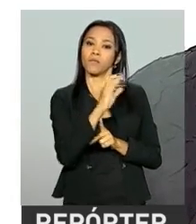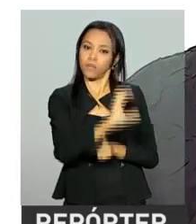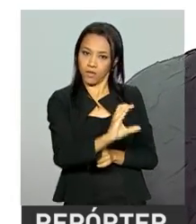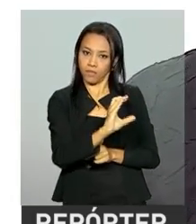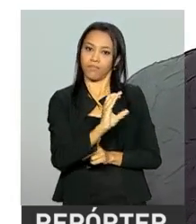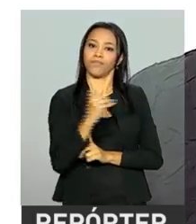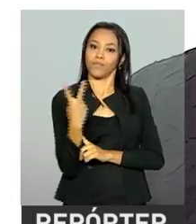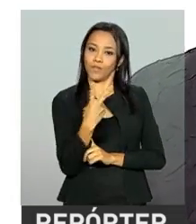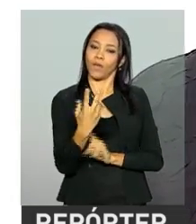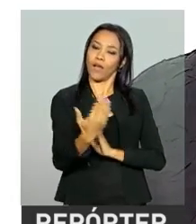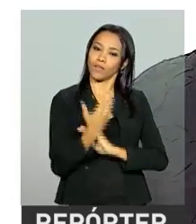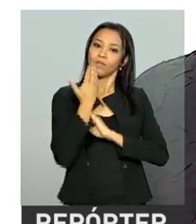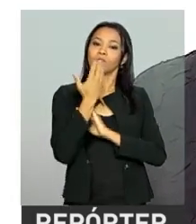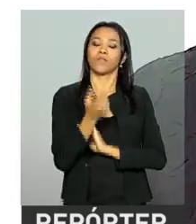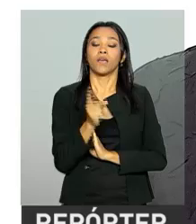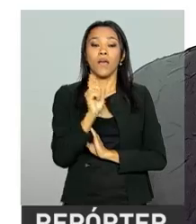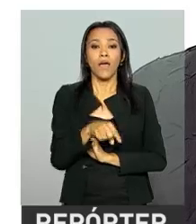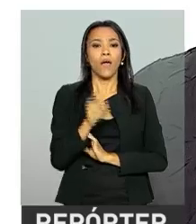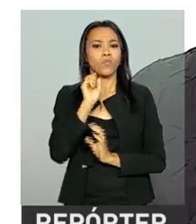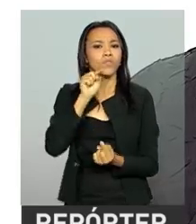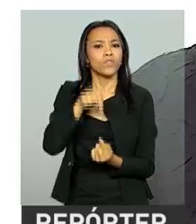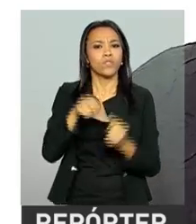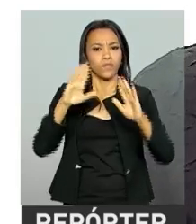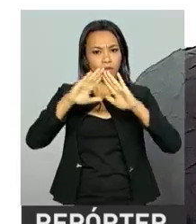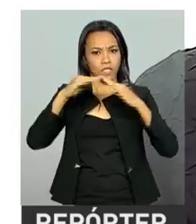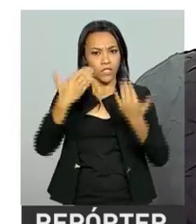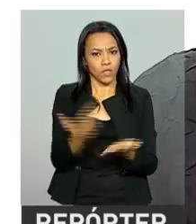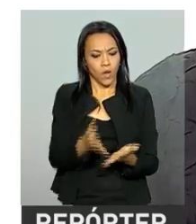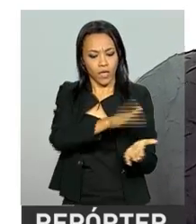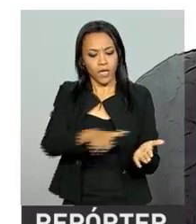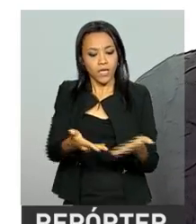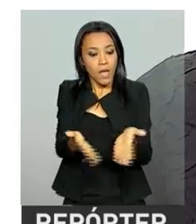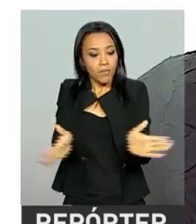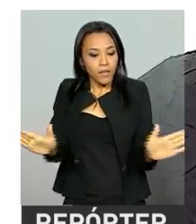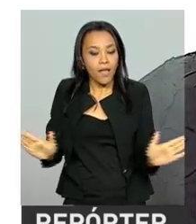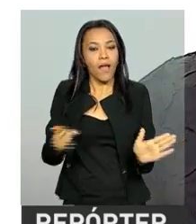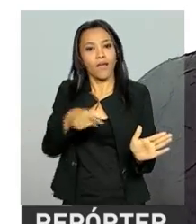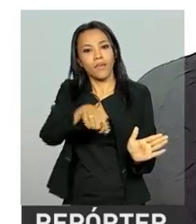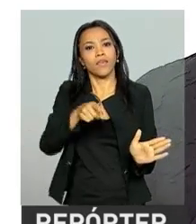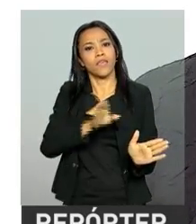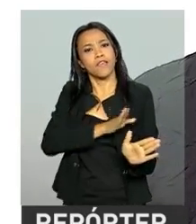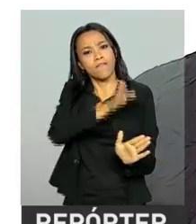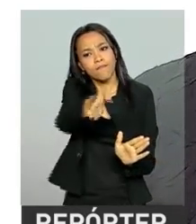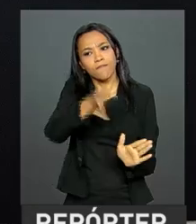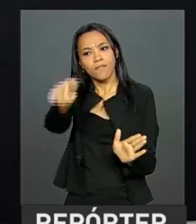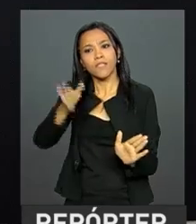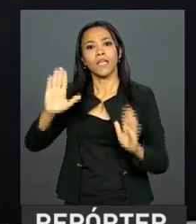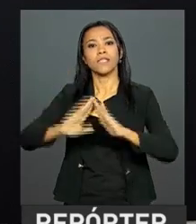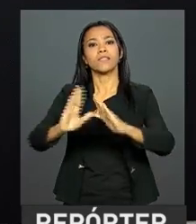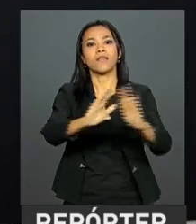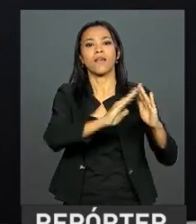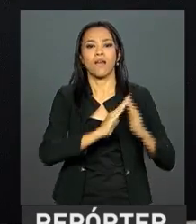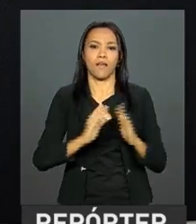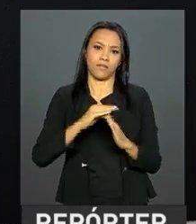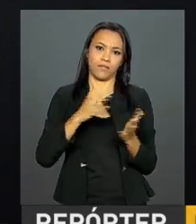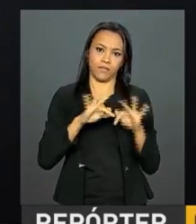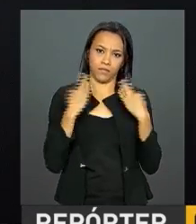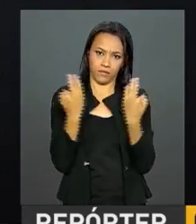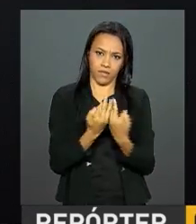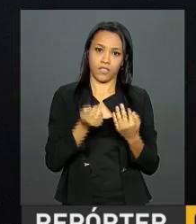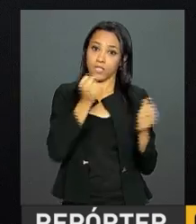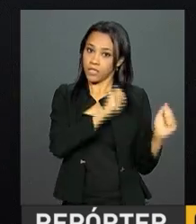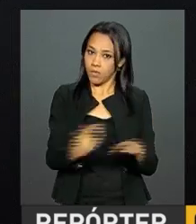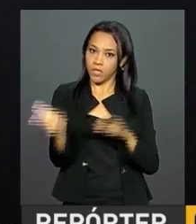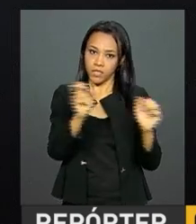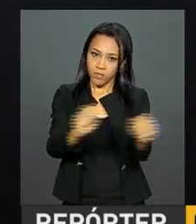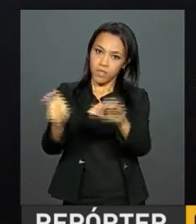ampliar o atendimento nas creches com visitas em casa as crianças toda semana nós vamos sair de uma situação em